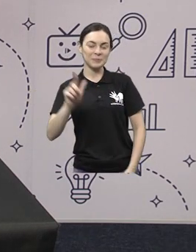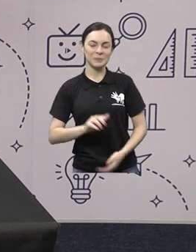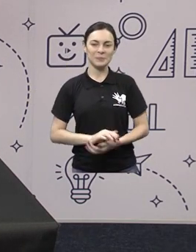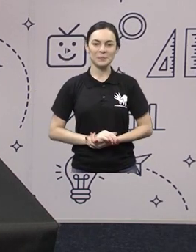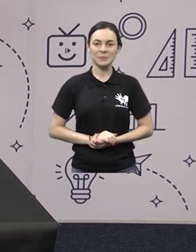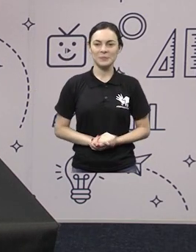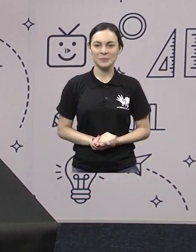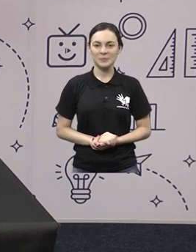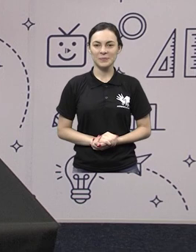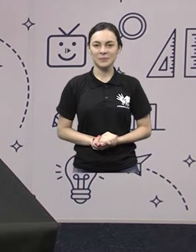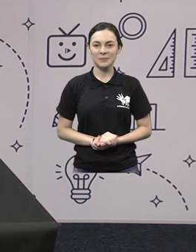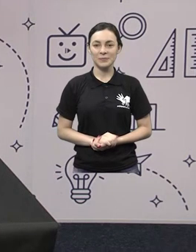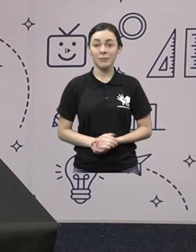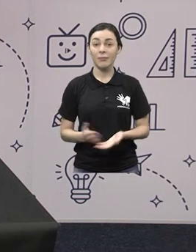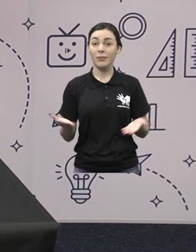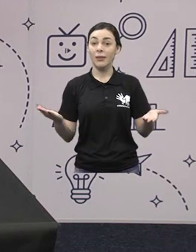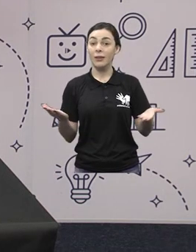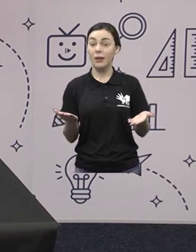desafio?